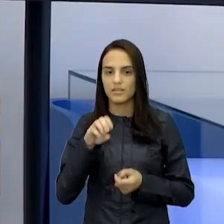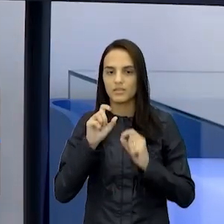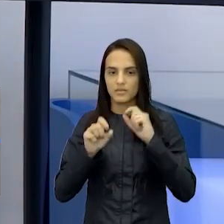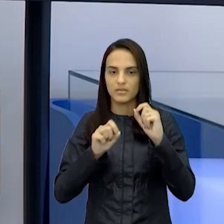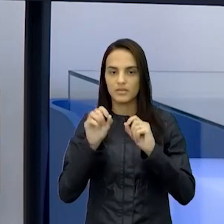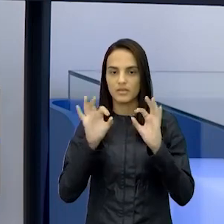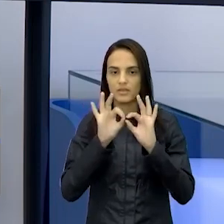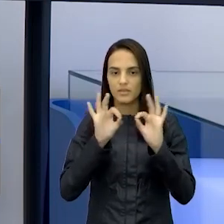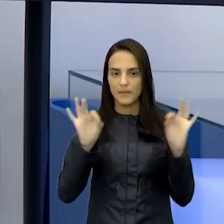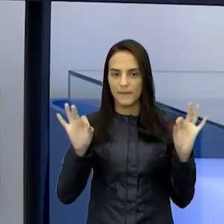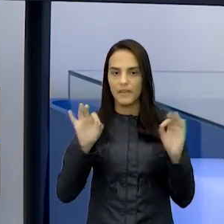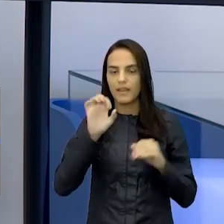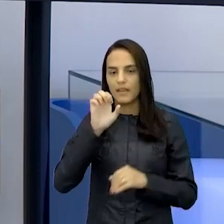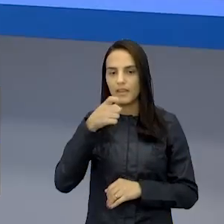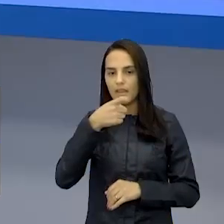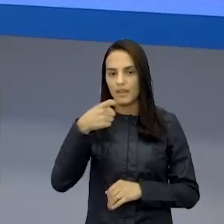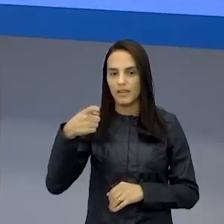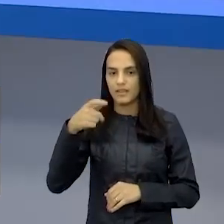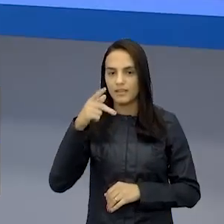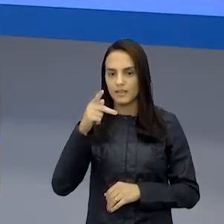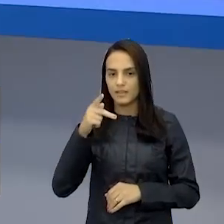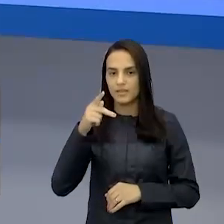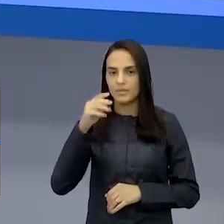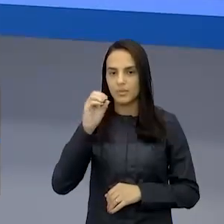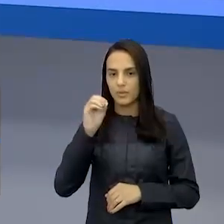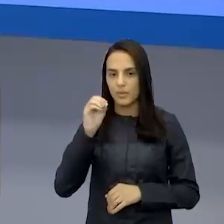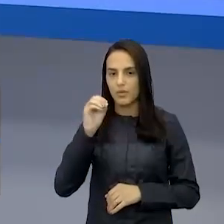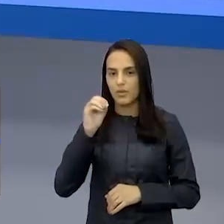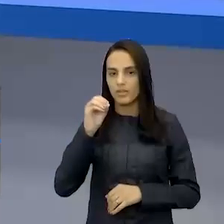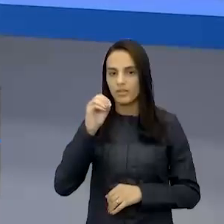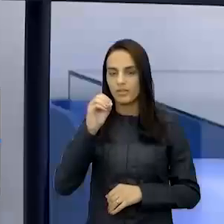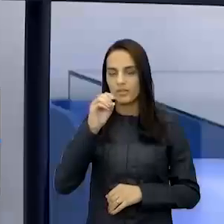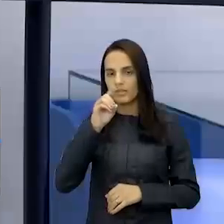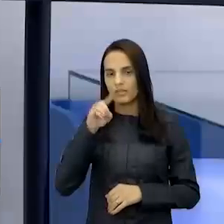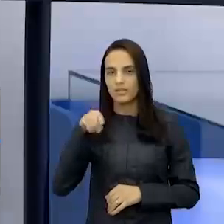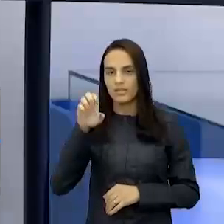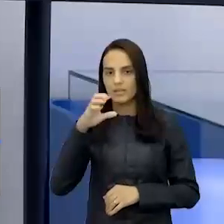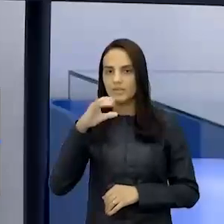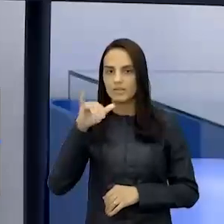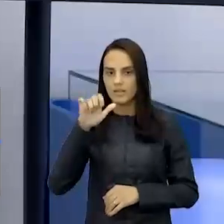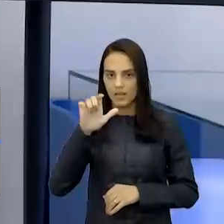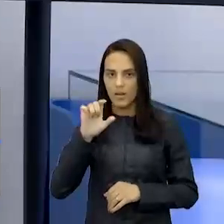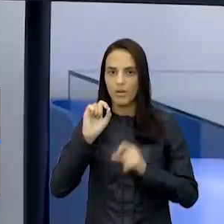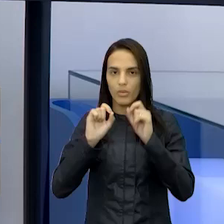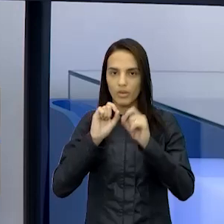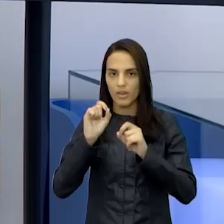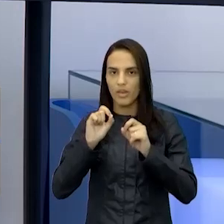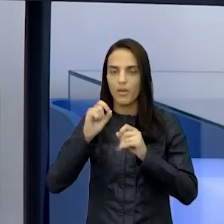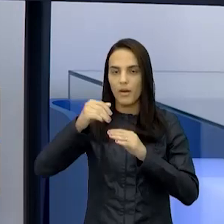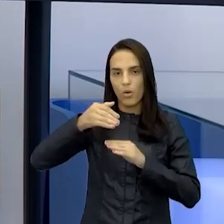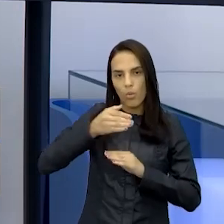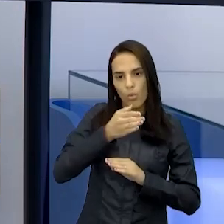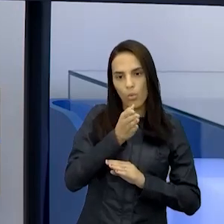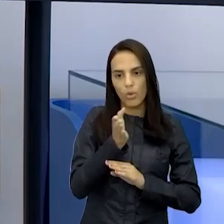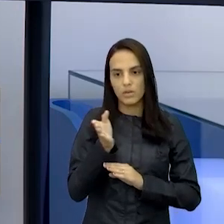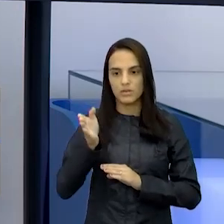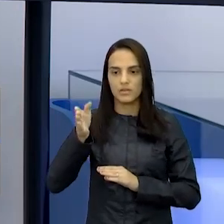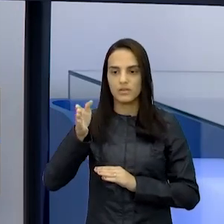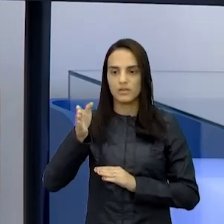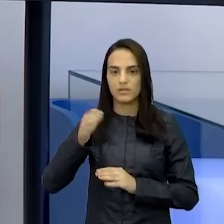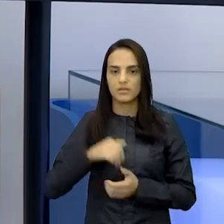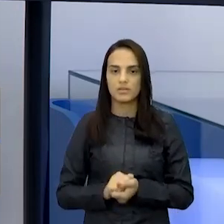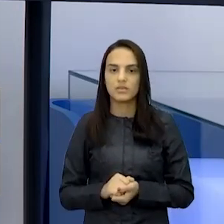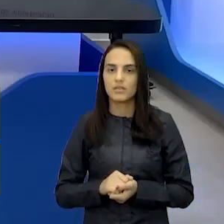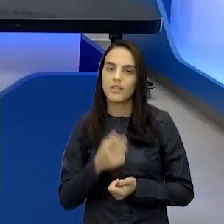função exponencial é uma curva, é aquela curva. É uma curva. E aí vocês vão saber a diferença, né?